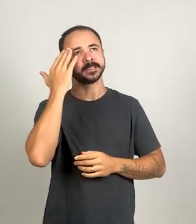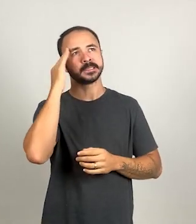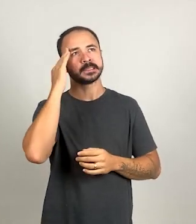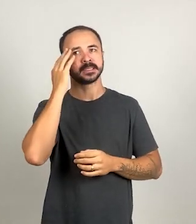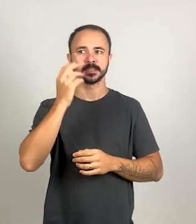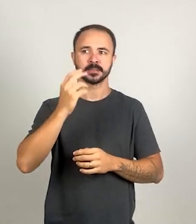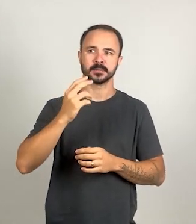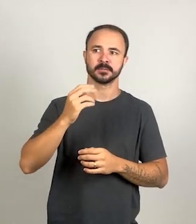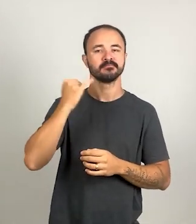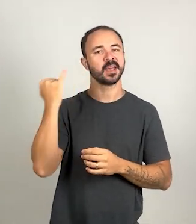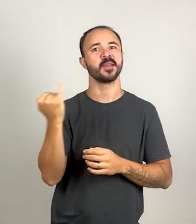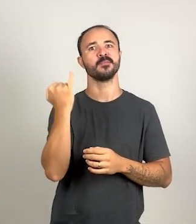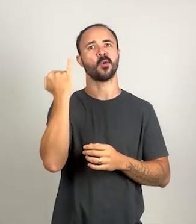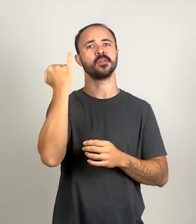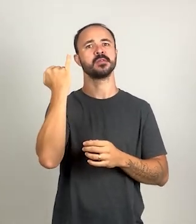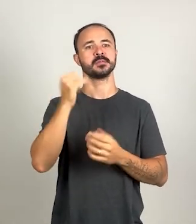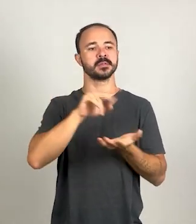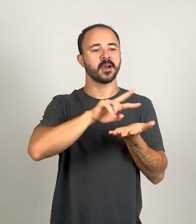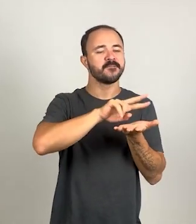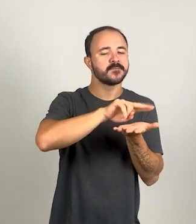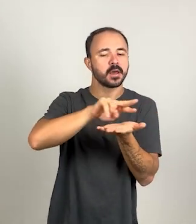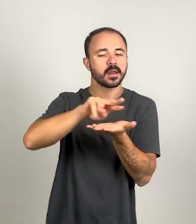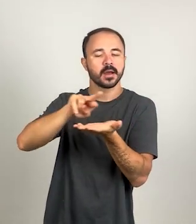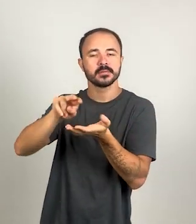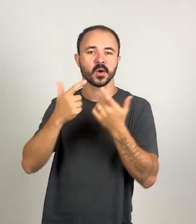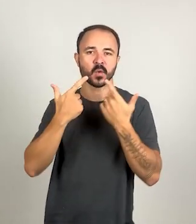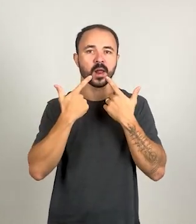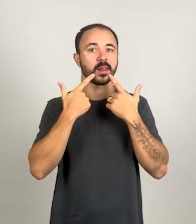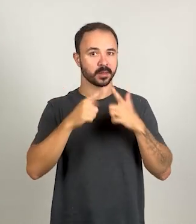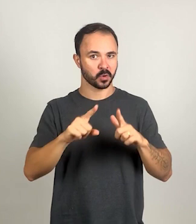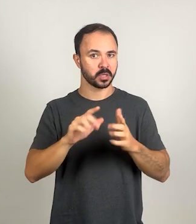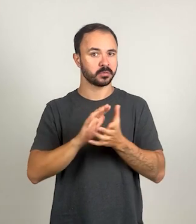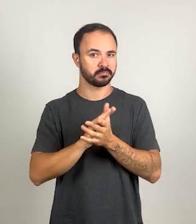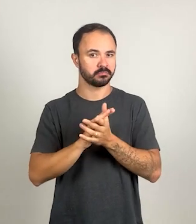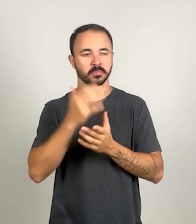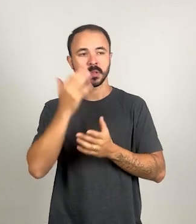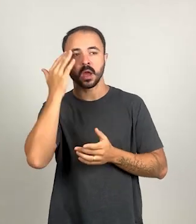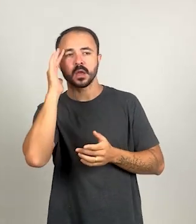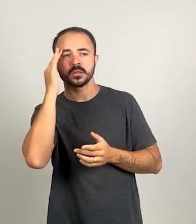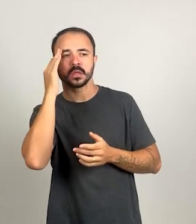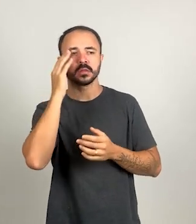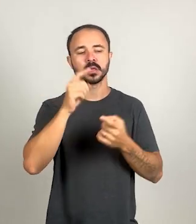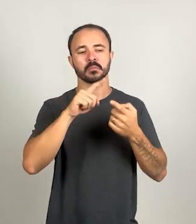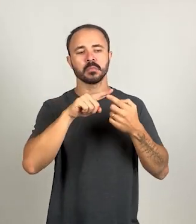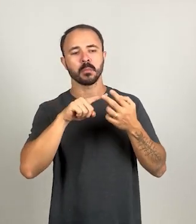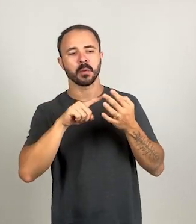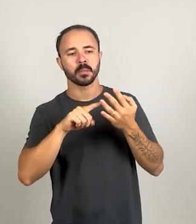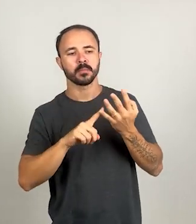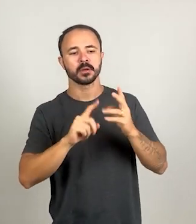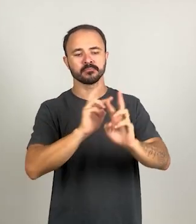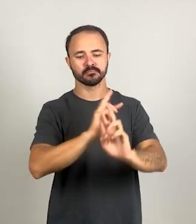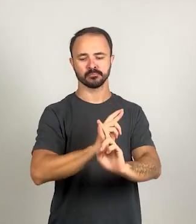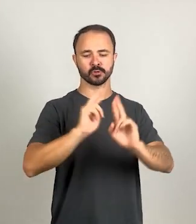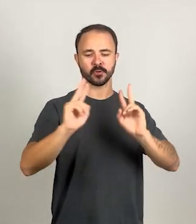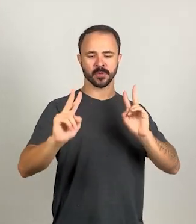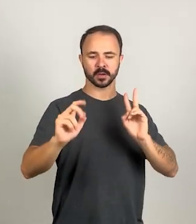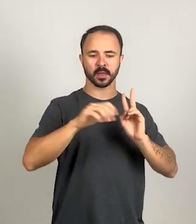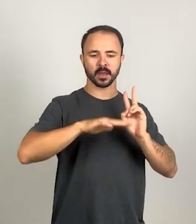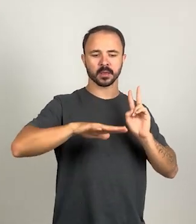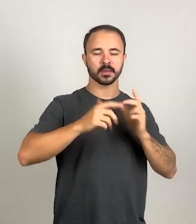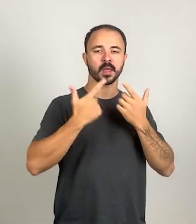diversidade linguística compreender as características distintivas do dialeto